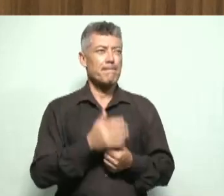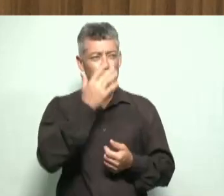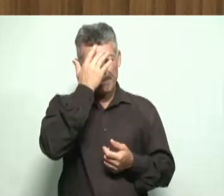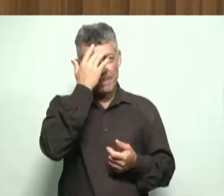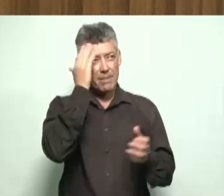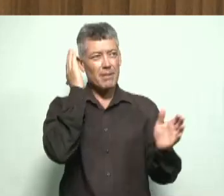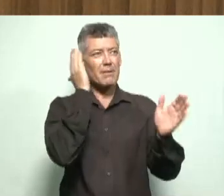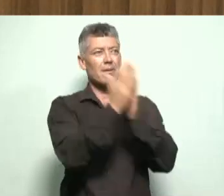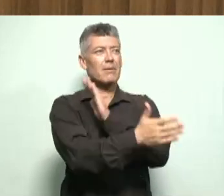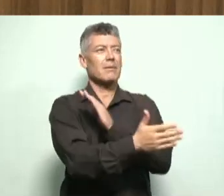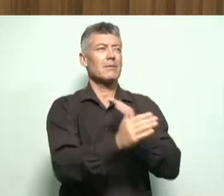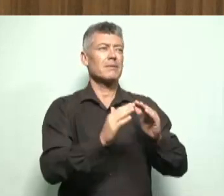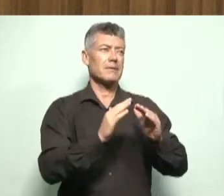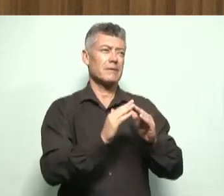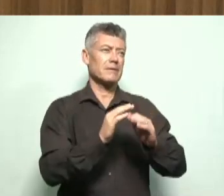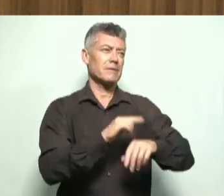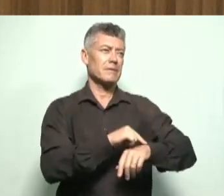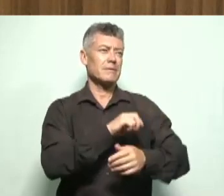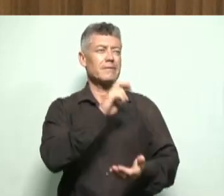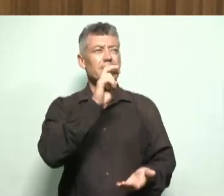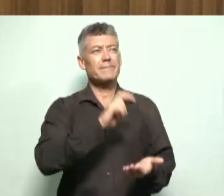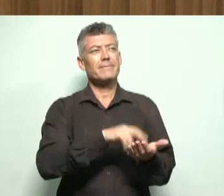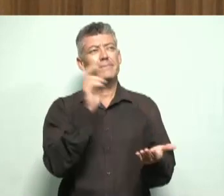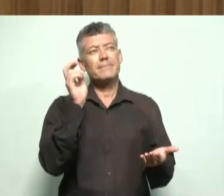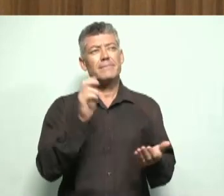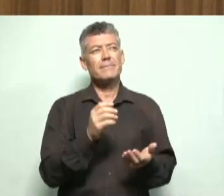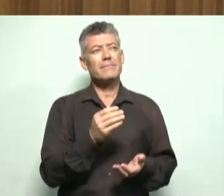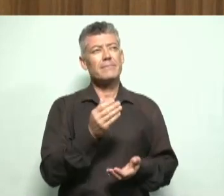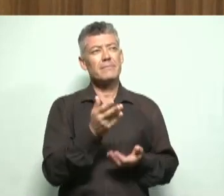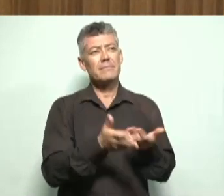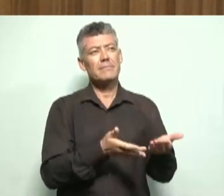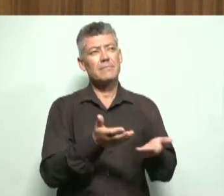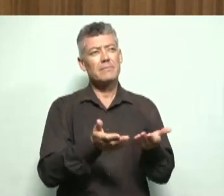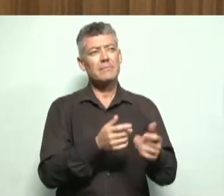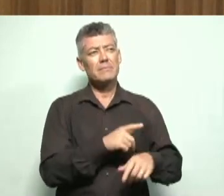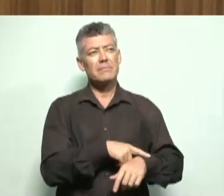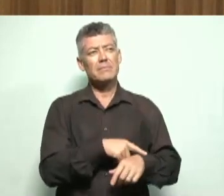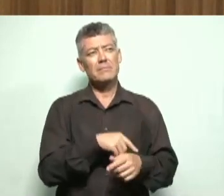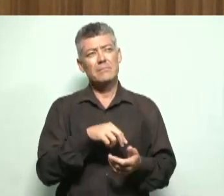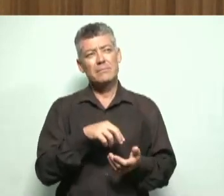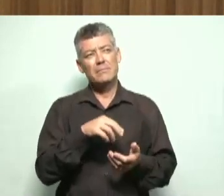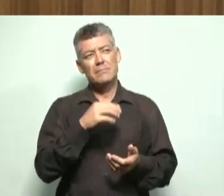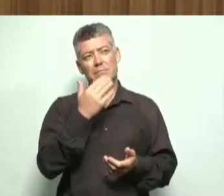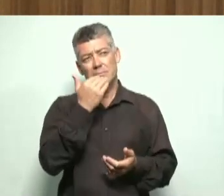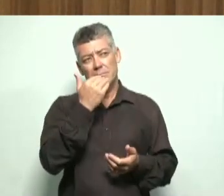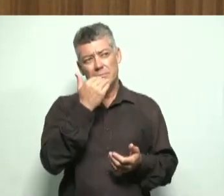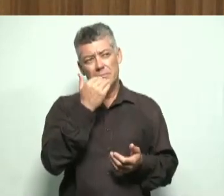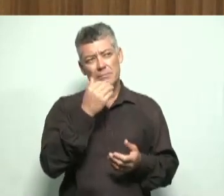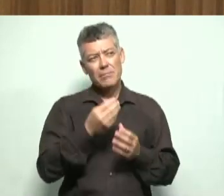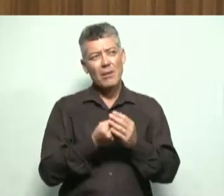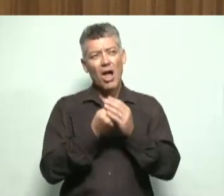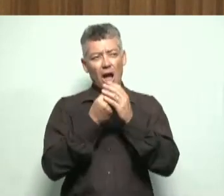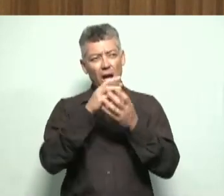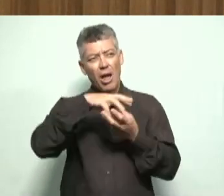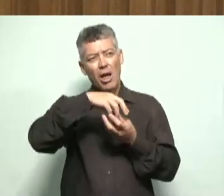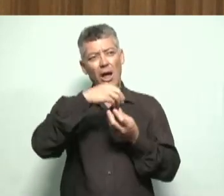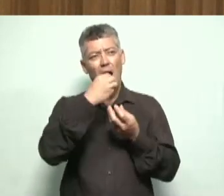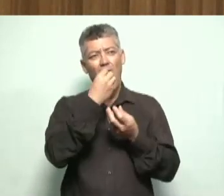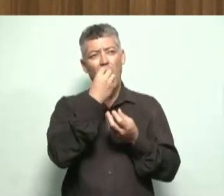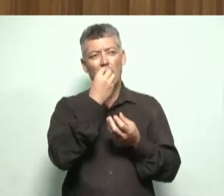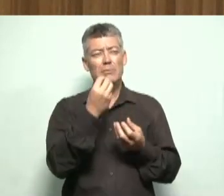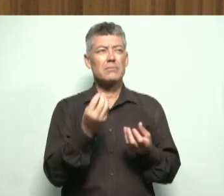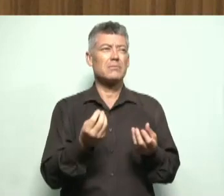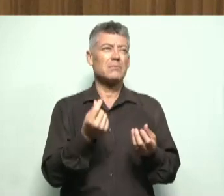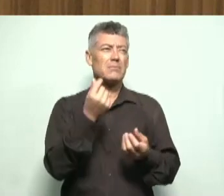de casa 3, 4 horas da manhã para vir laborar e, na hora do almoço, muitas vezes, comem uma coxinha, um pastel, isso quando tem um